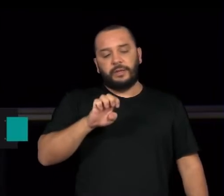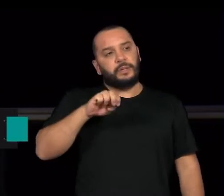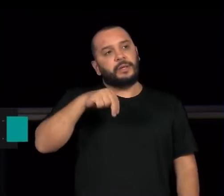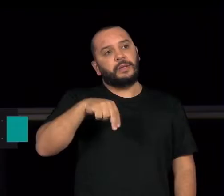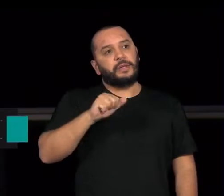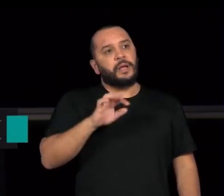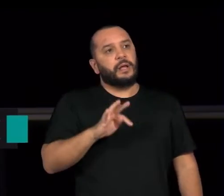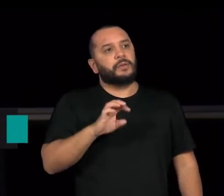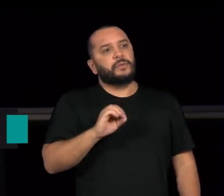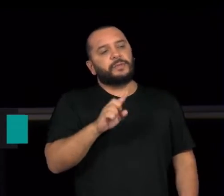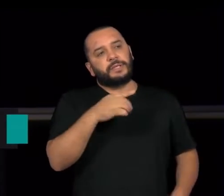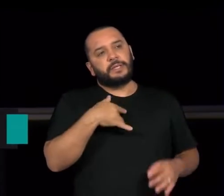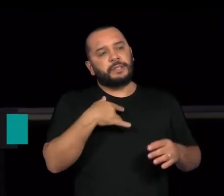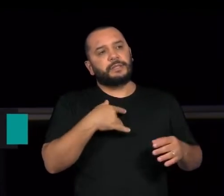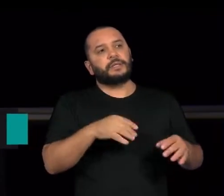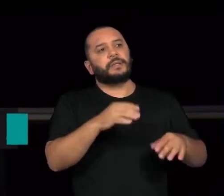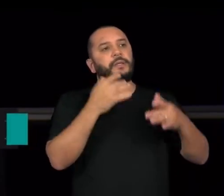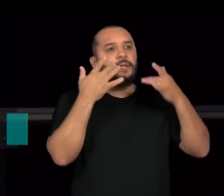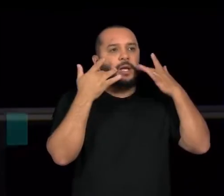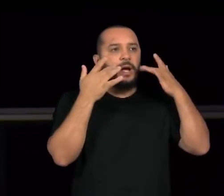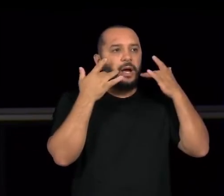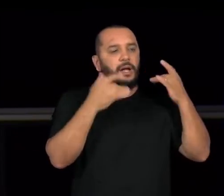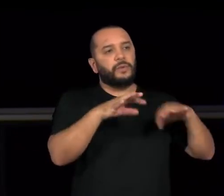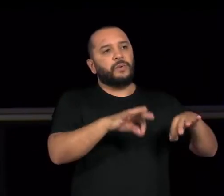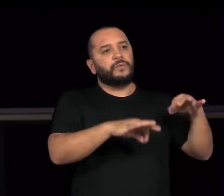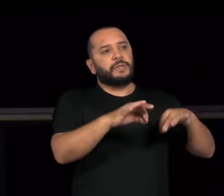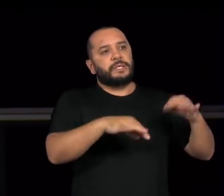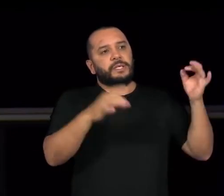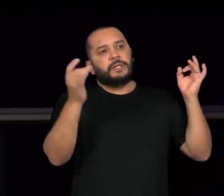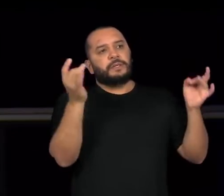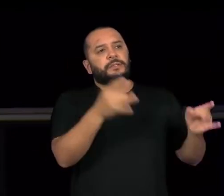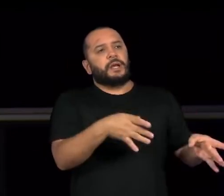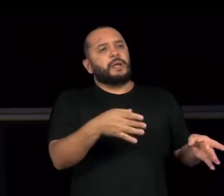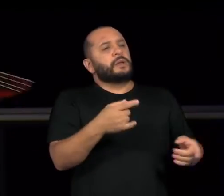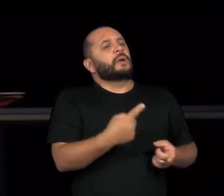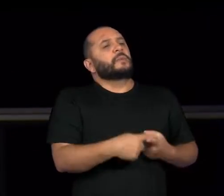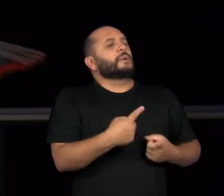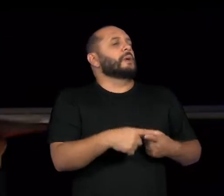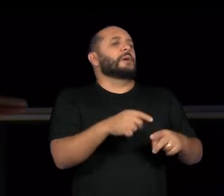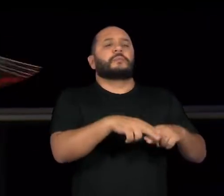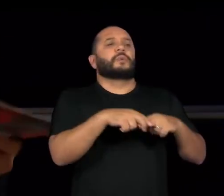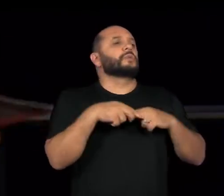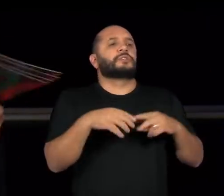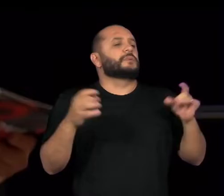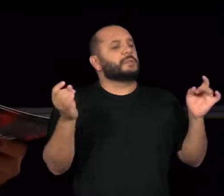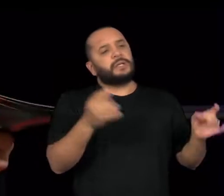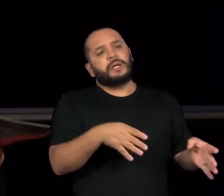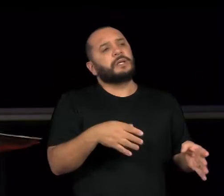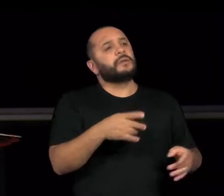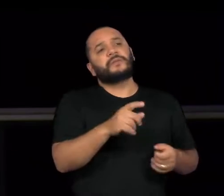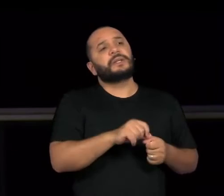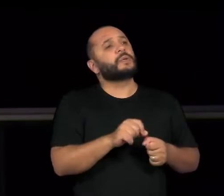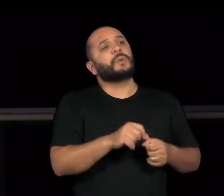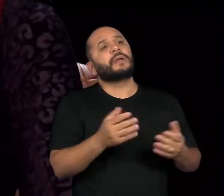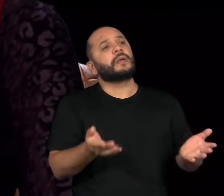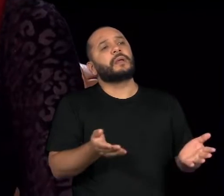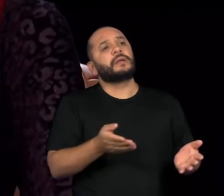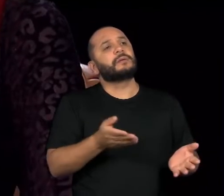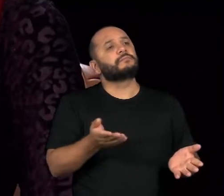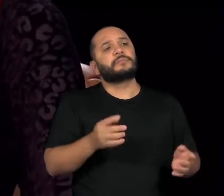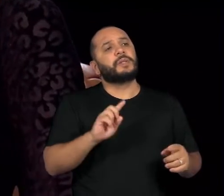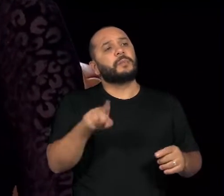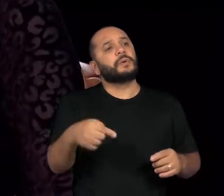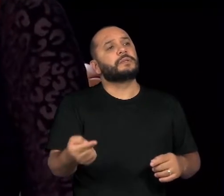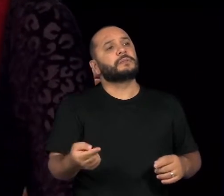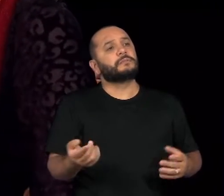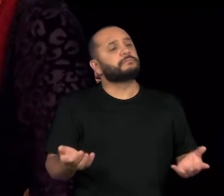da oficina. Eu queria saber se houve um motivo específico para essa saída e o que vocês fizeram? Vocês saíram para fazer o quê?